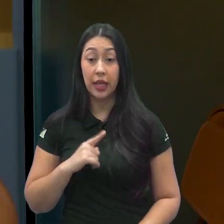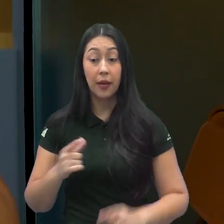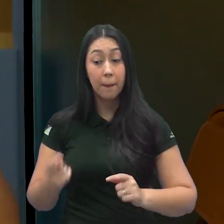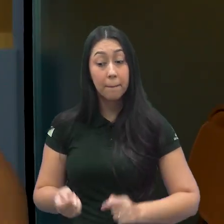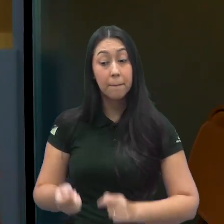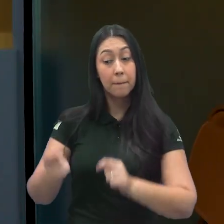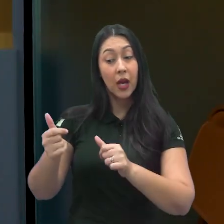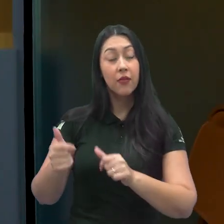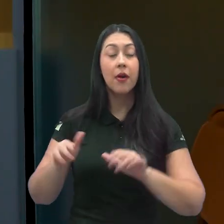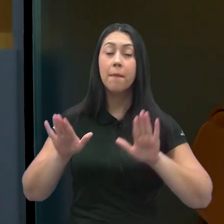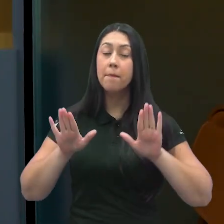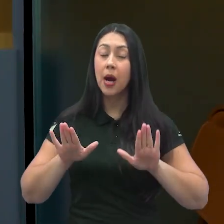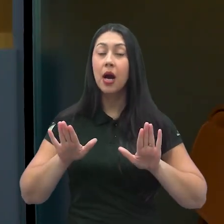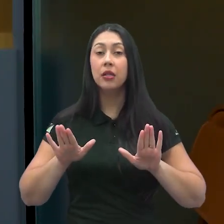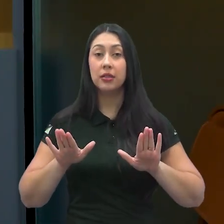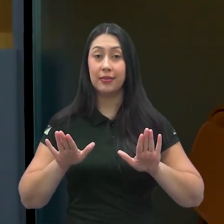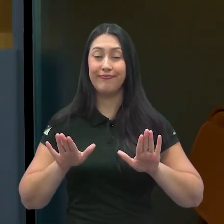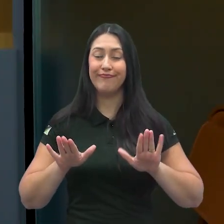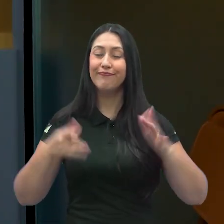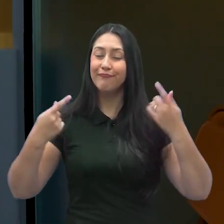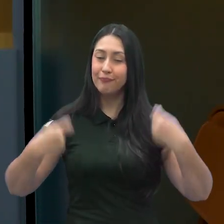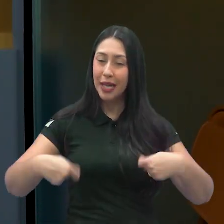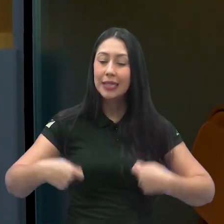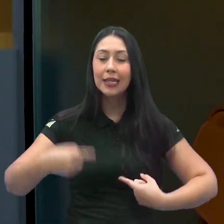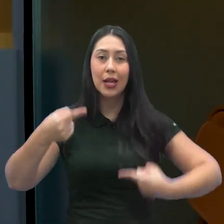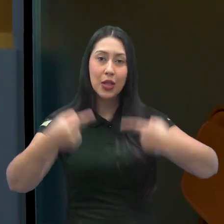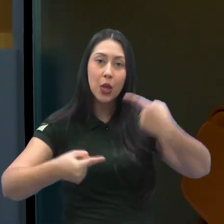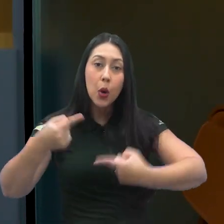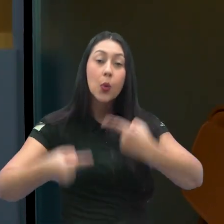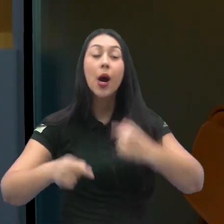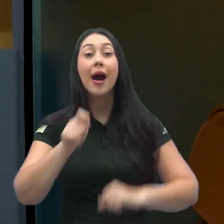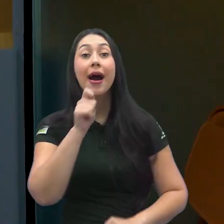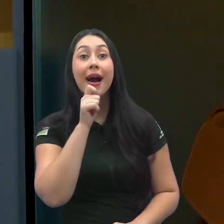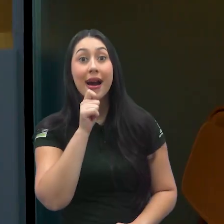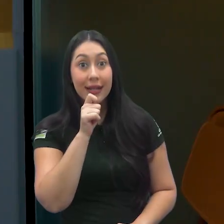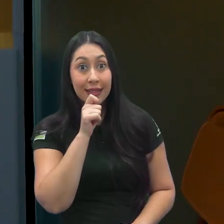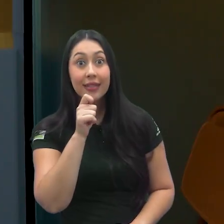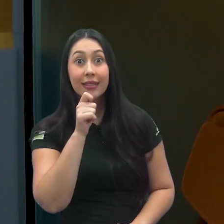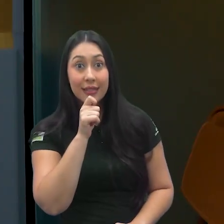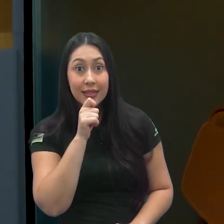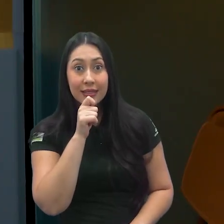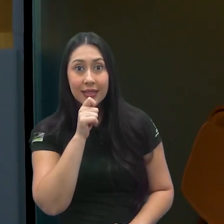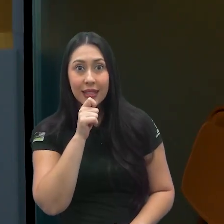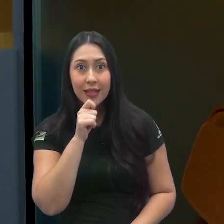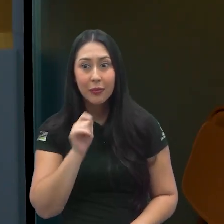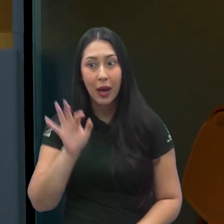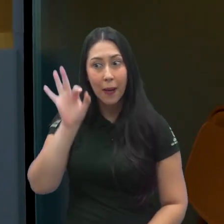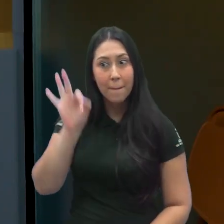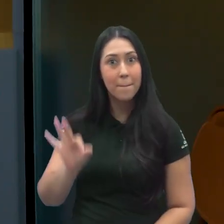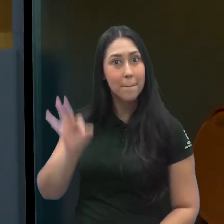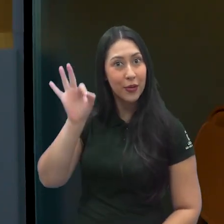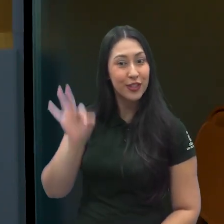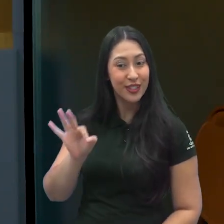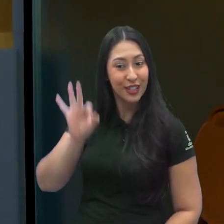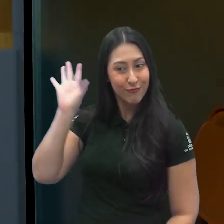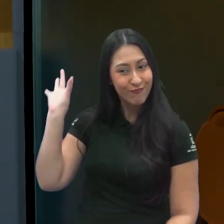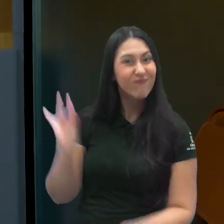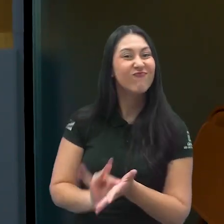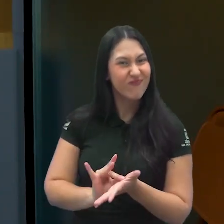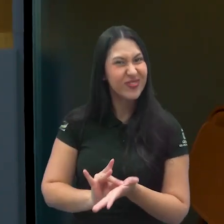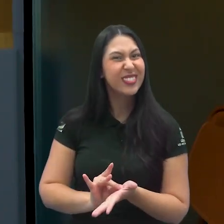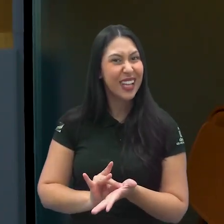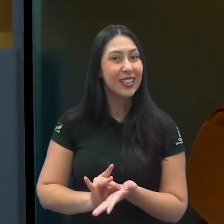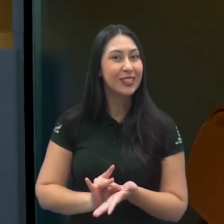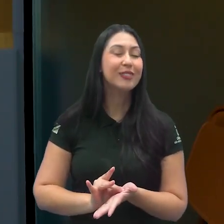mulheres e agora tem outras discussões para que seja realmente uma porcentagem nas cadeiras, né? A